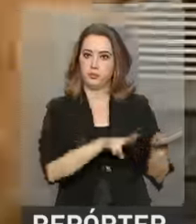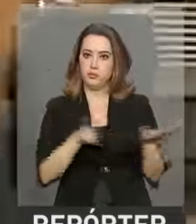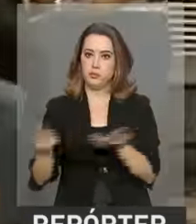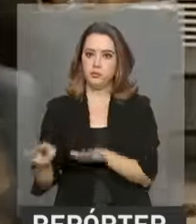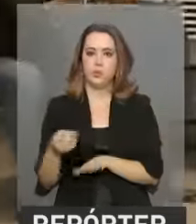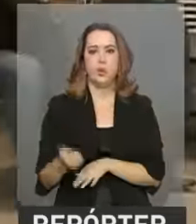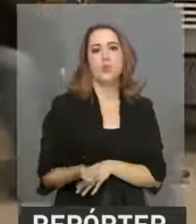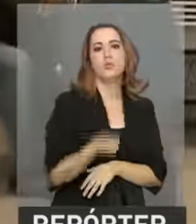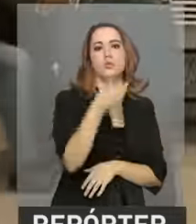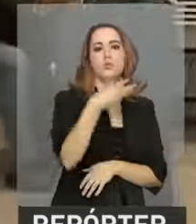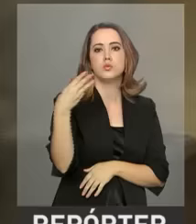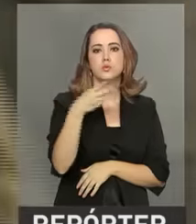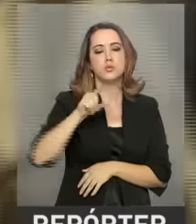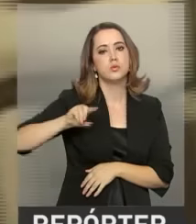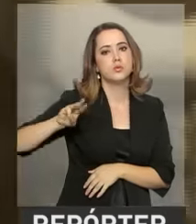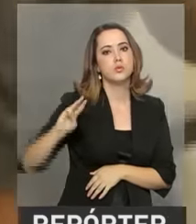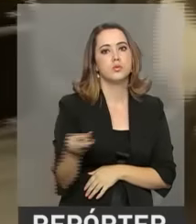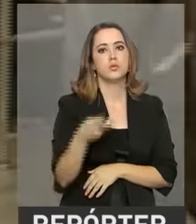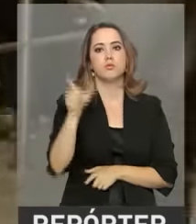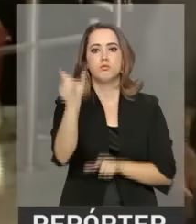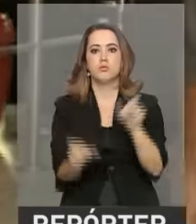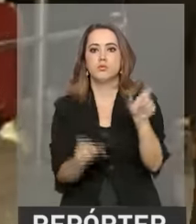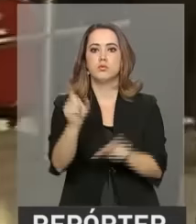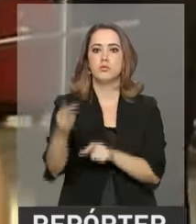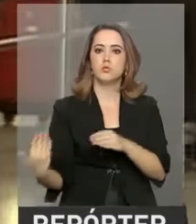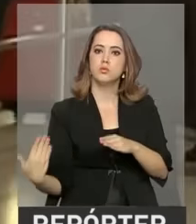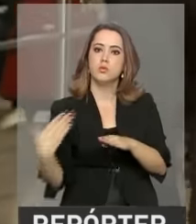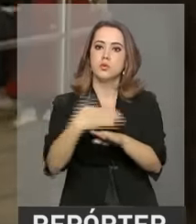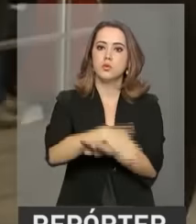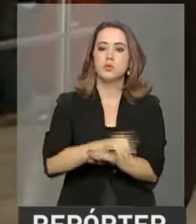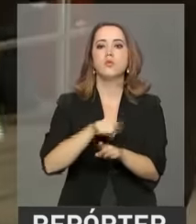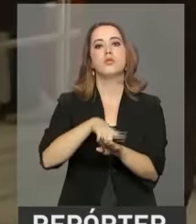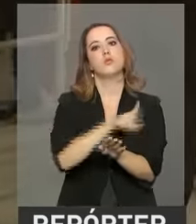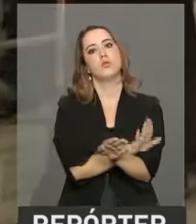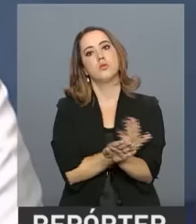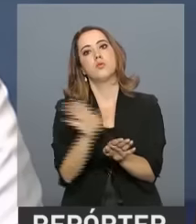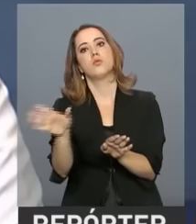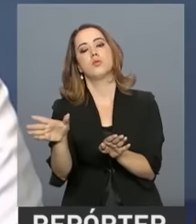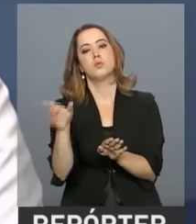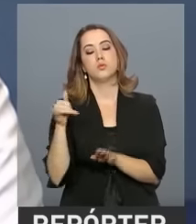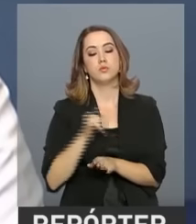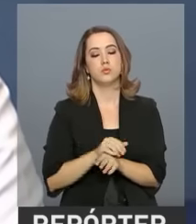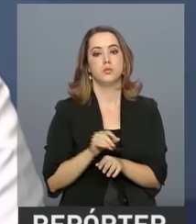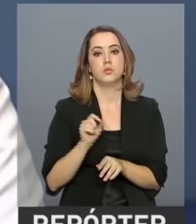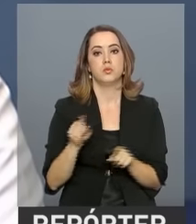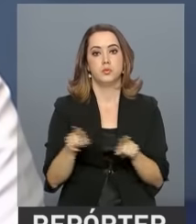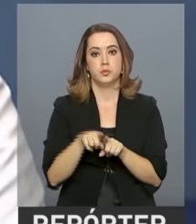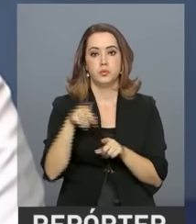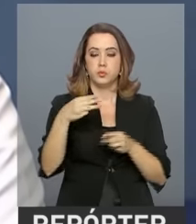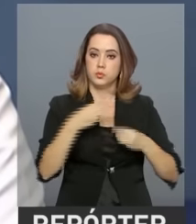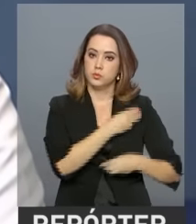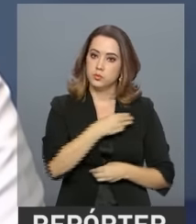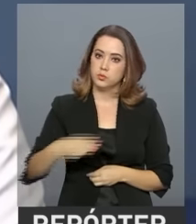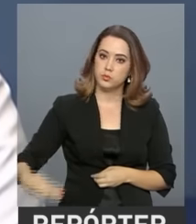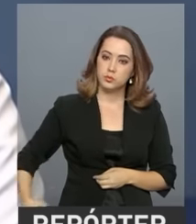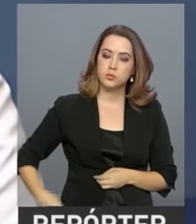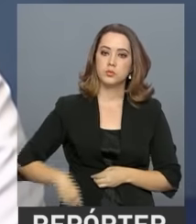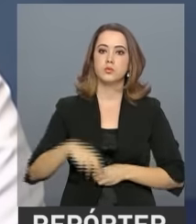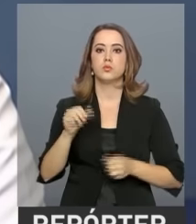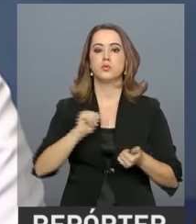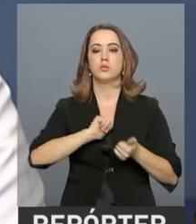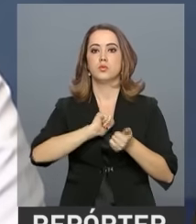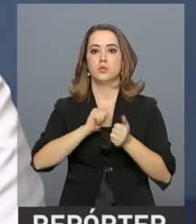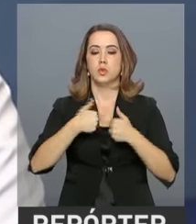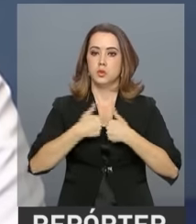3 milhões de passageiros embarcaram e desembarcaram nesses terminais. O ministro dos Transportes, Portos e